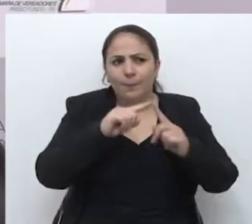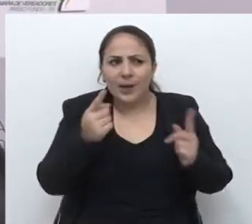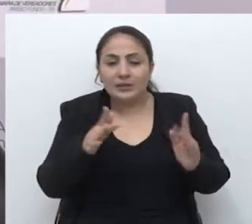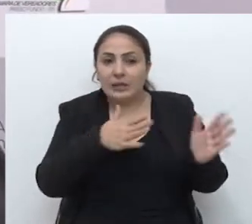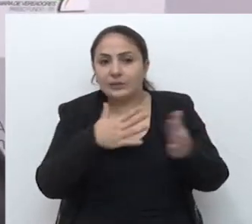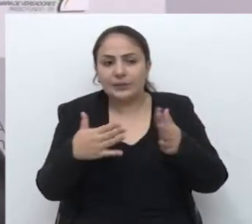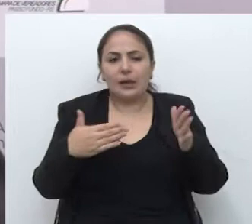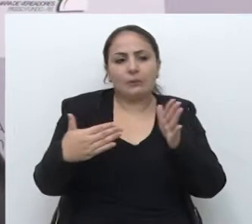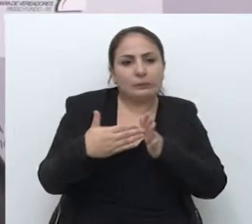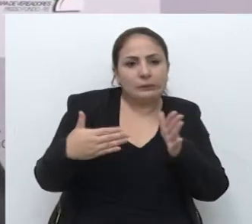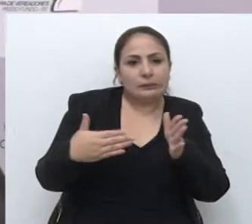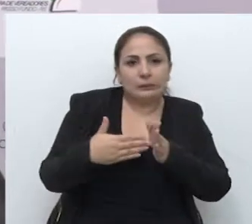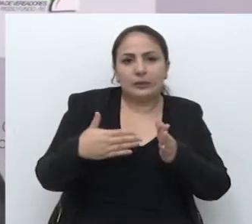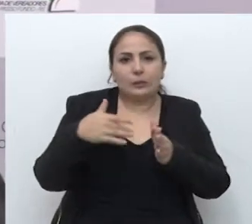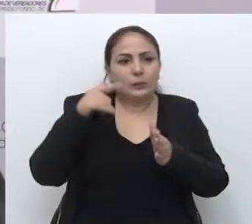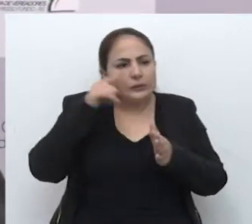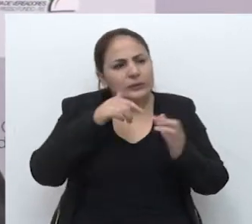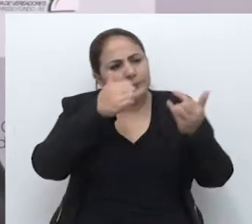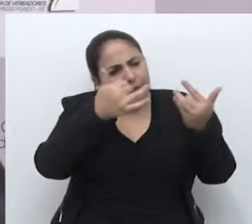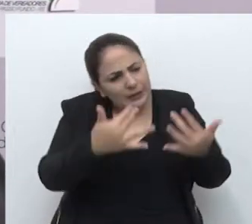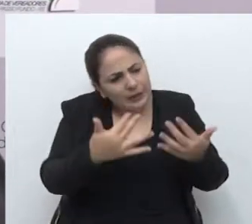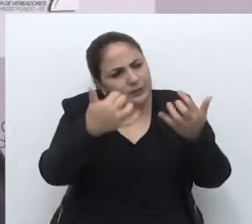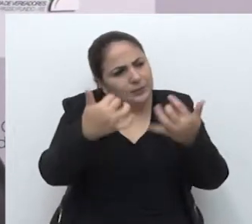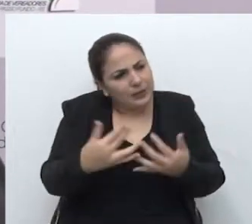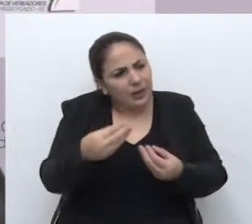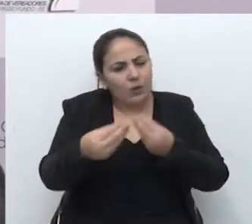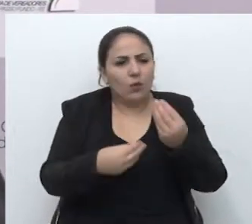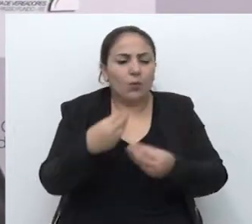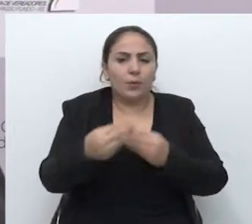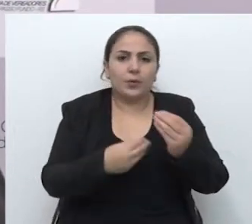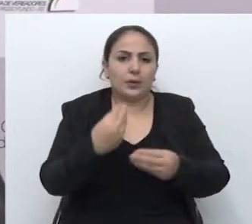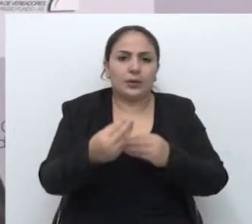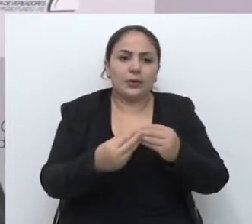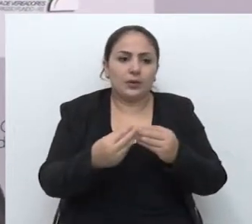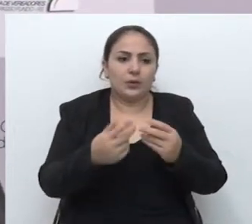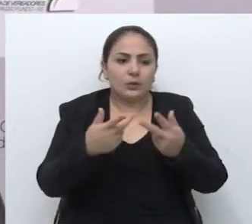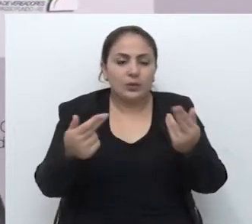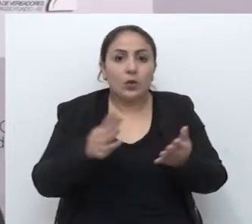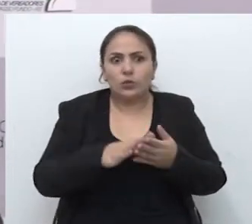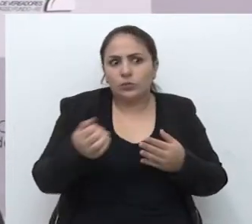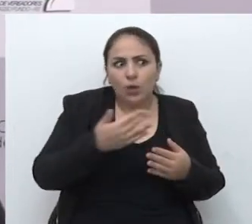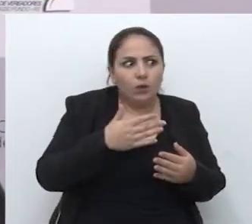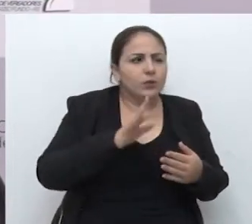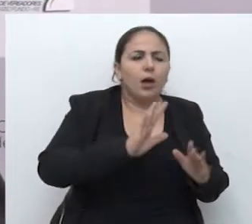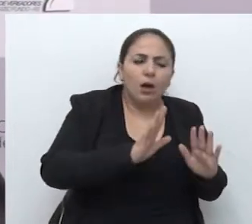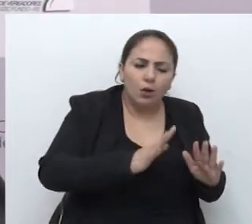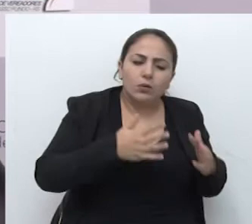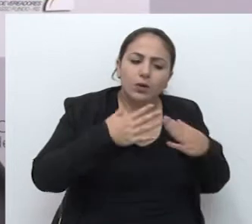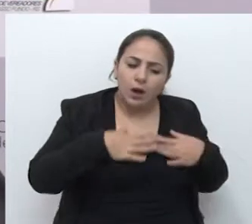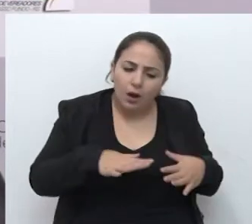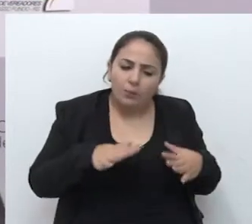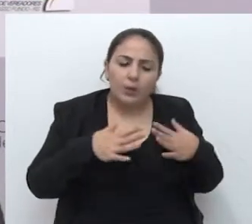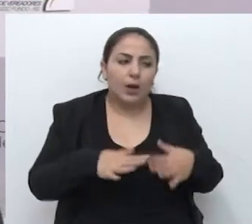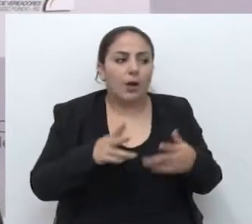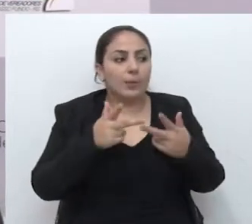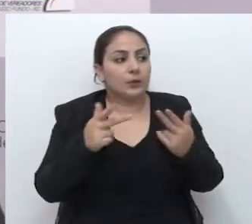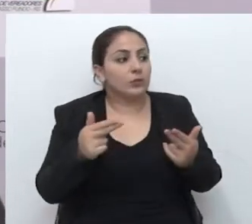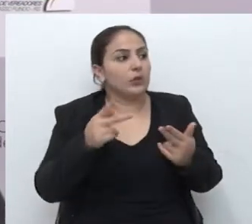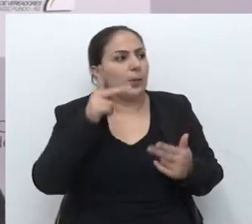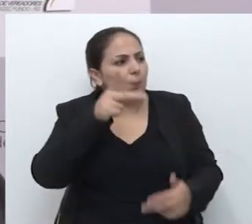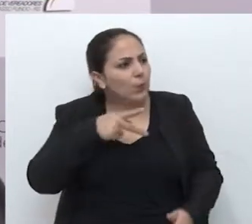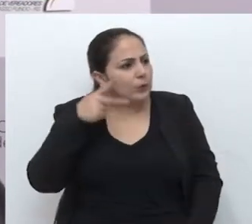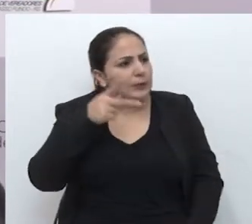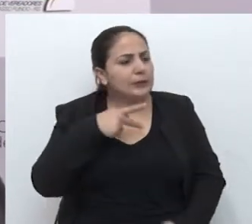teve alguns casos assim, que a gente tinha que explicar para eles, para os novos, que não era assim, que eles tinham que ir mais devagar, que as coisas, aqui é uma